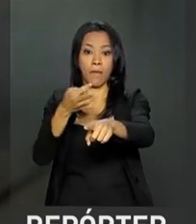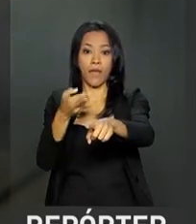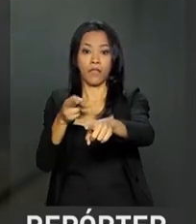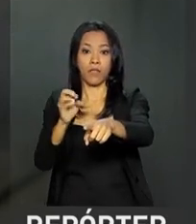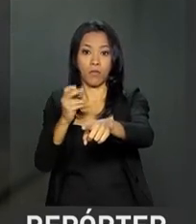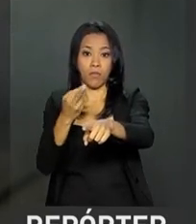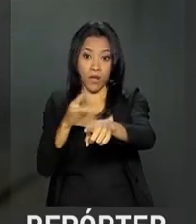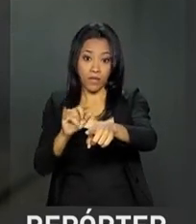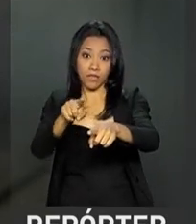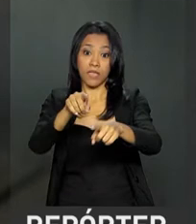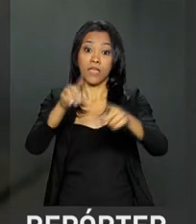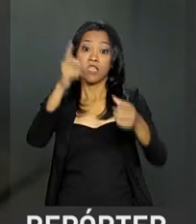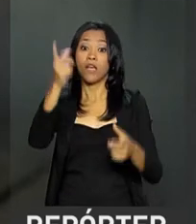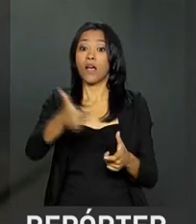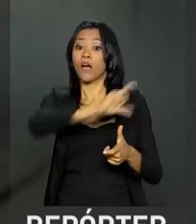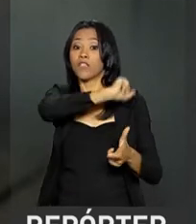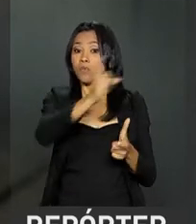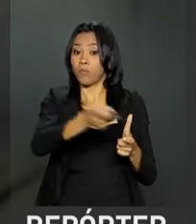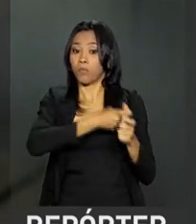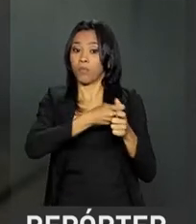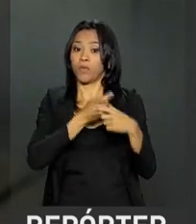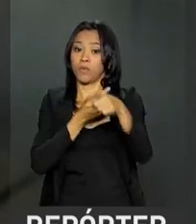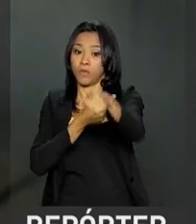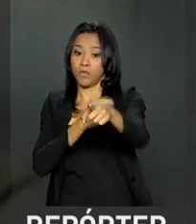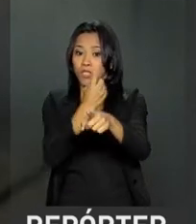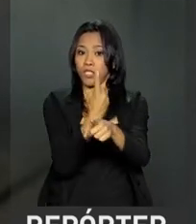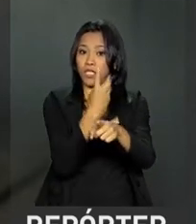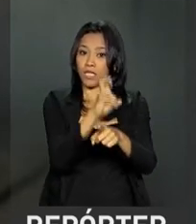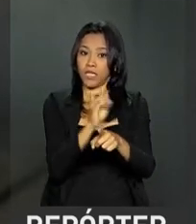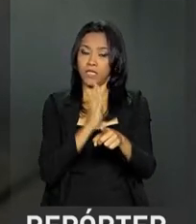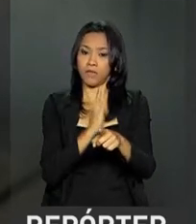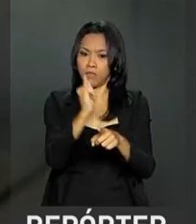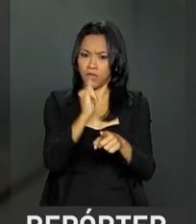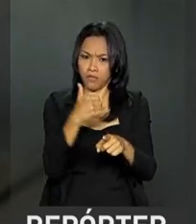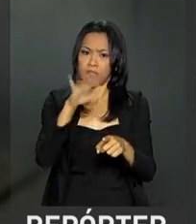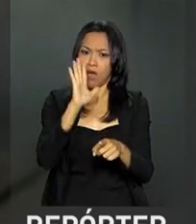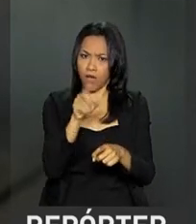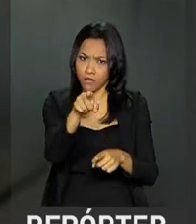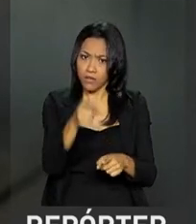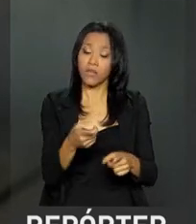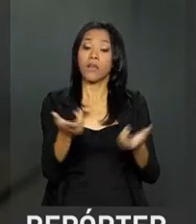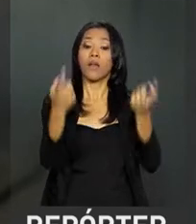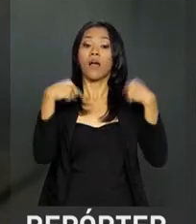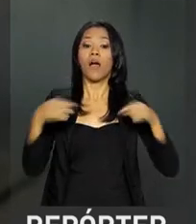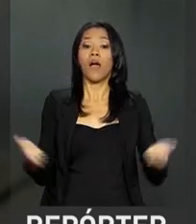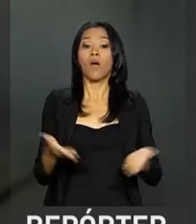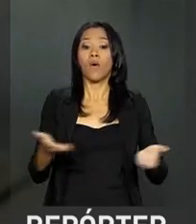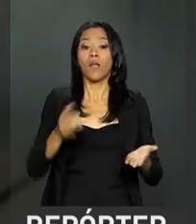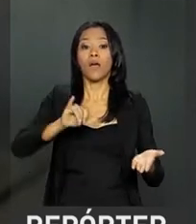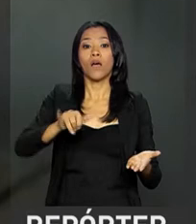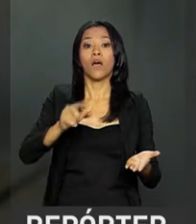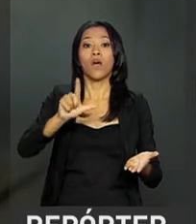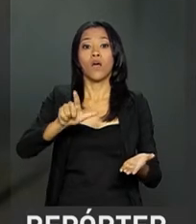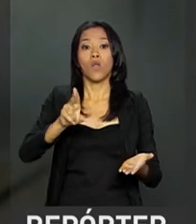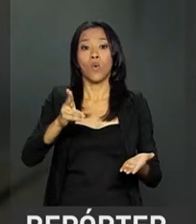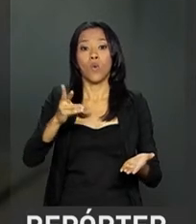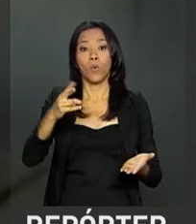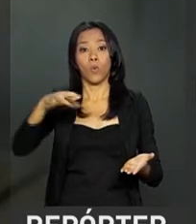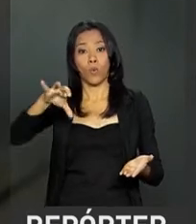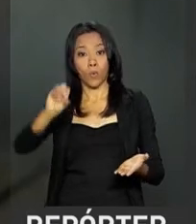bilhões de 800 milhões de reais nos primeiros nove meses de 2010 16 para lucro de 5 bilhões